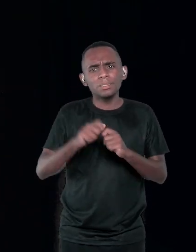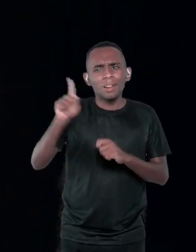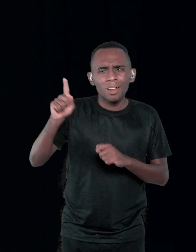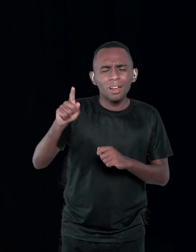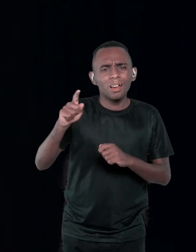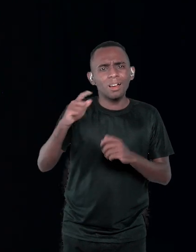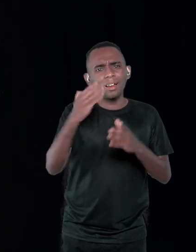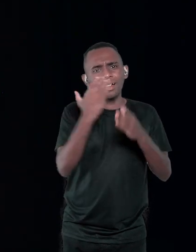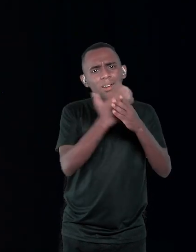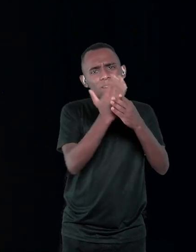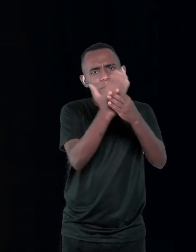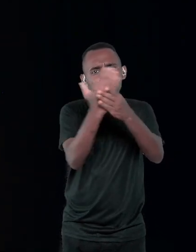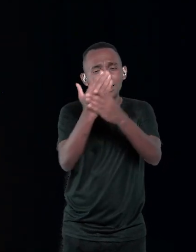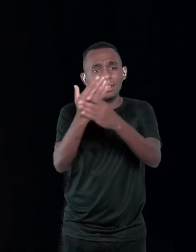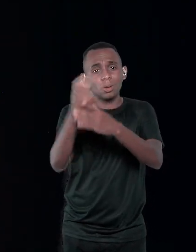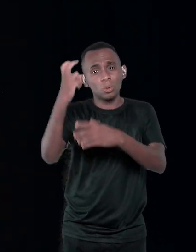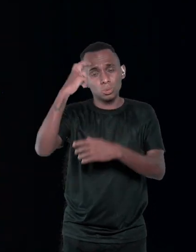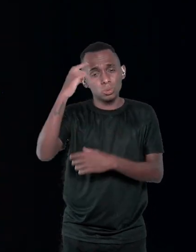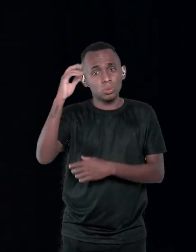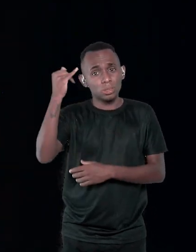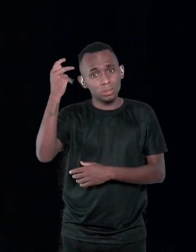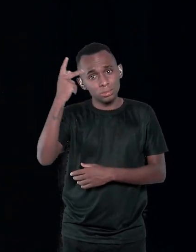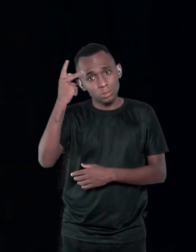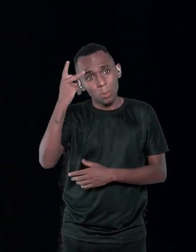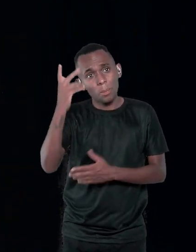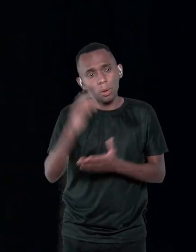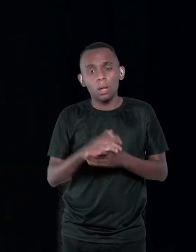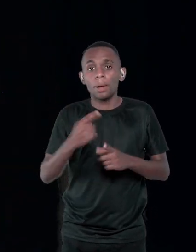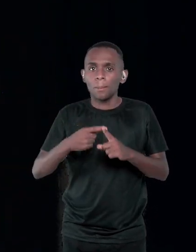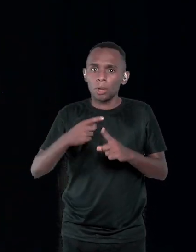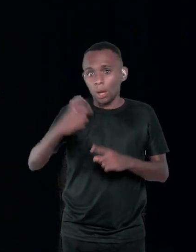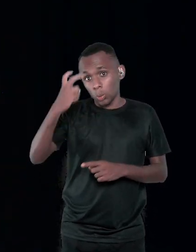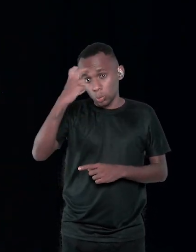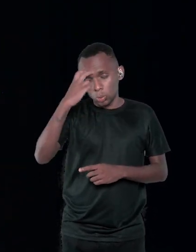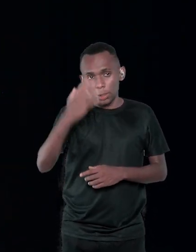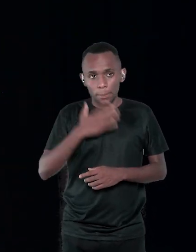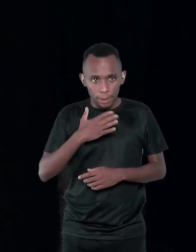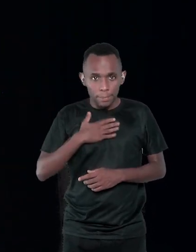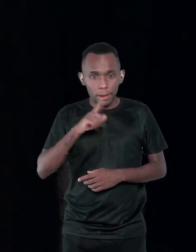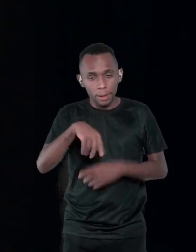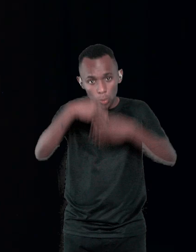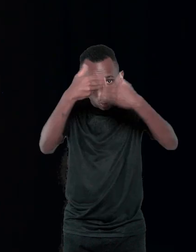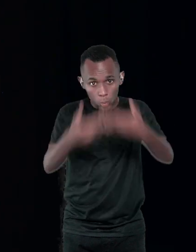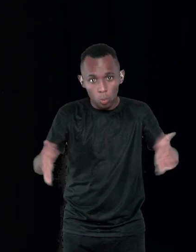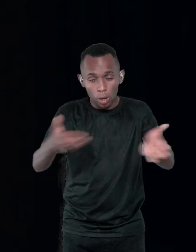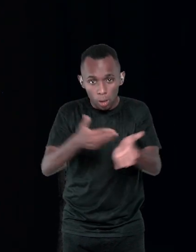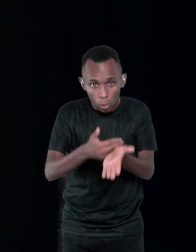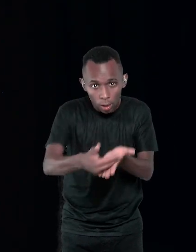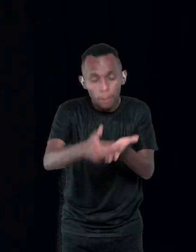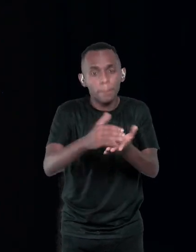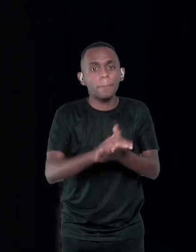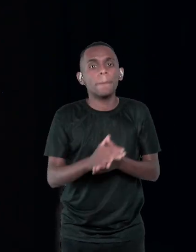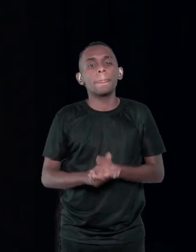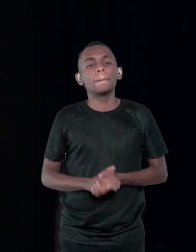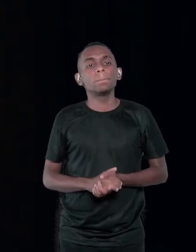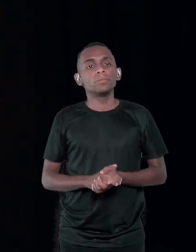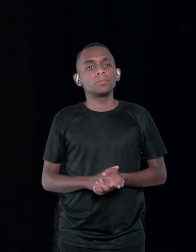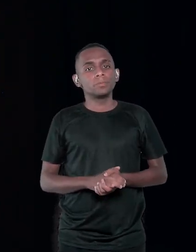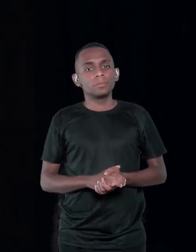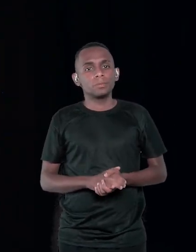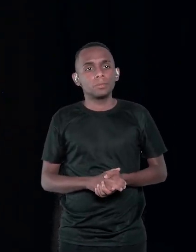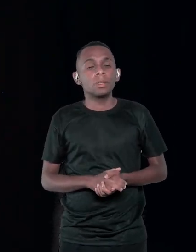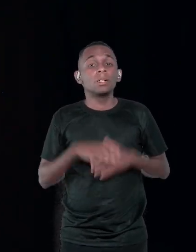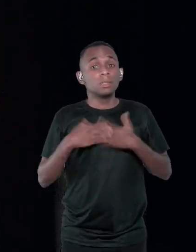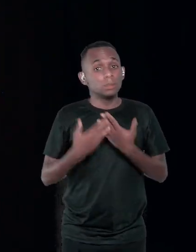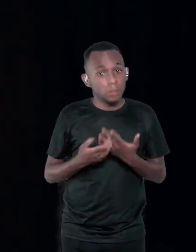de Livraria Cultura? E fiz com o maior prazer, porque a cultura, para mim, sempre foi um farol. E o lançamento do livro da Elsa